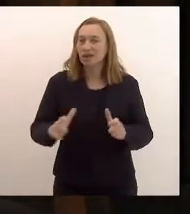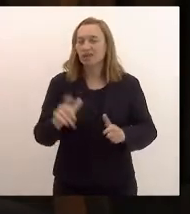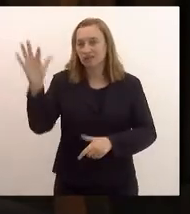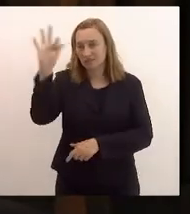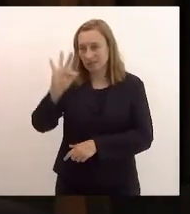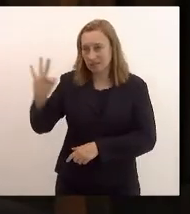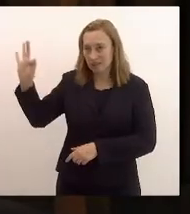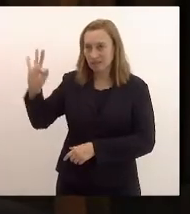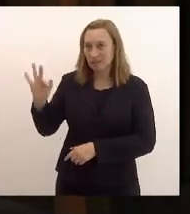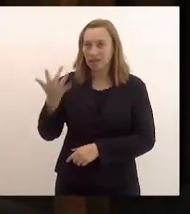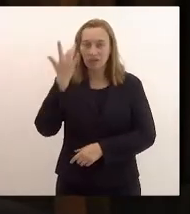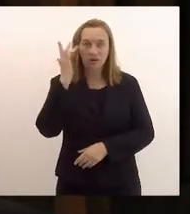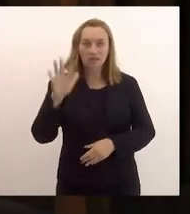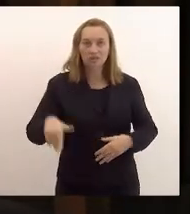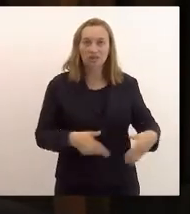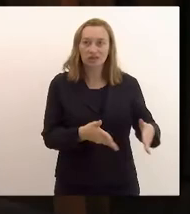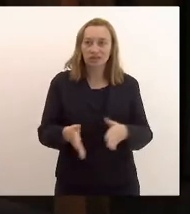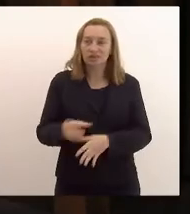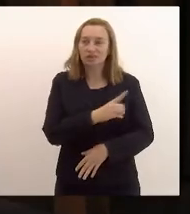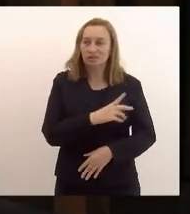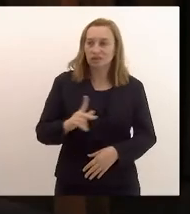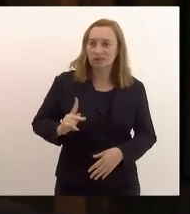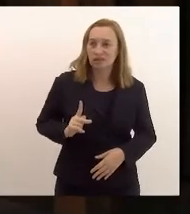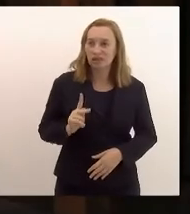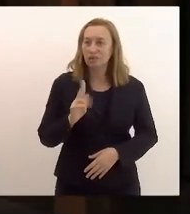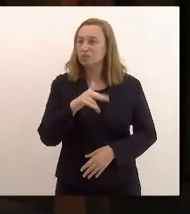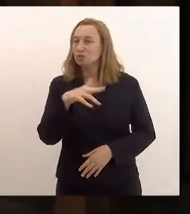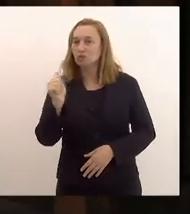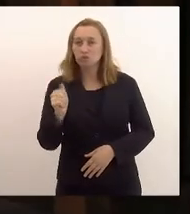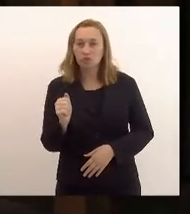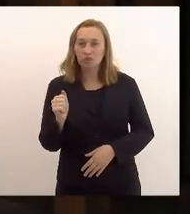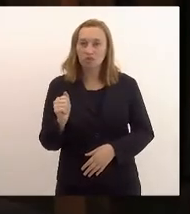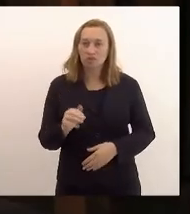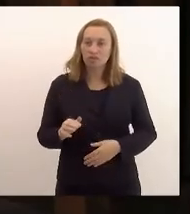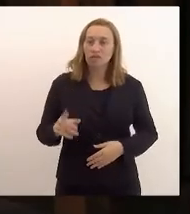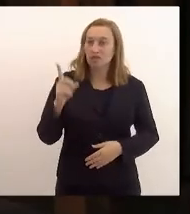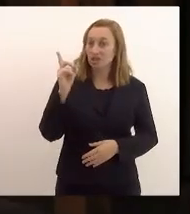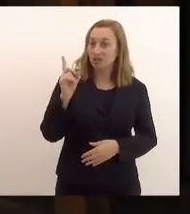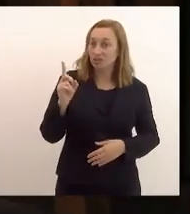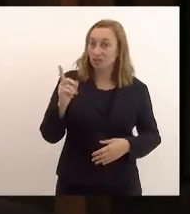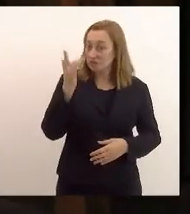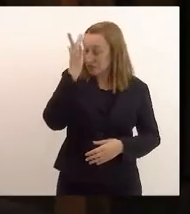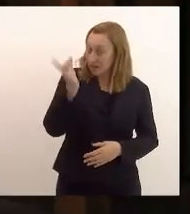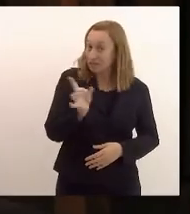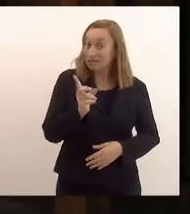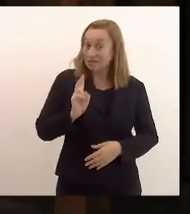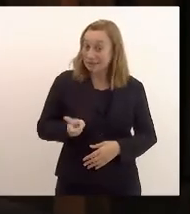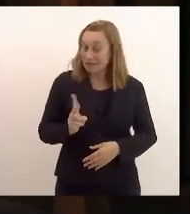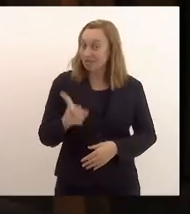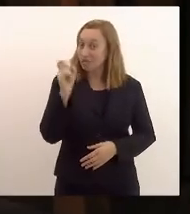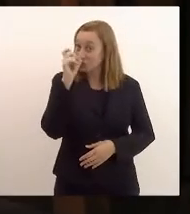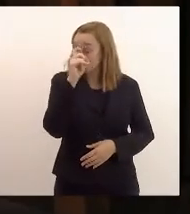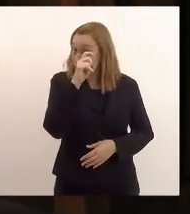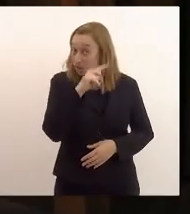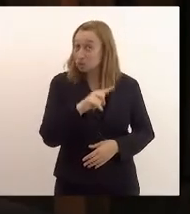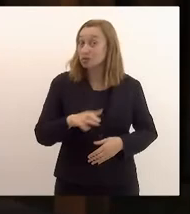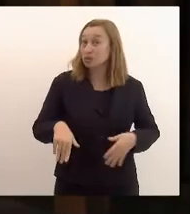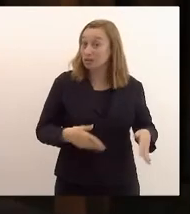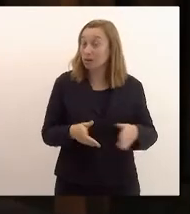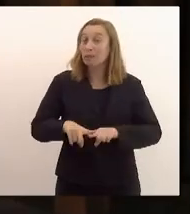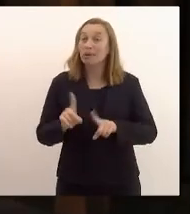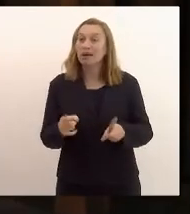Federação acho que o caminho da Defensoria Pública não cá foi um caminho fácil sempre foi um caminho tortuoso